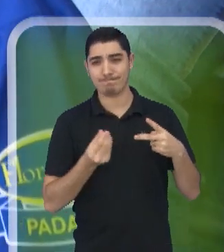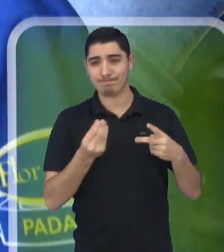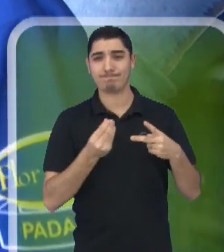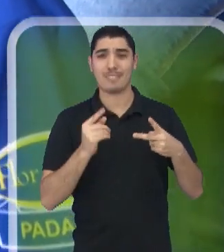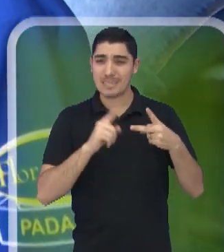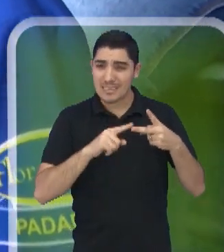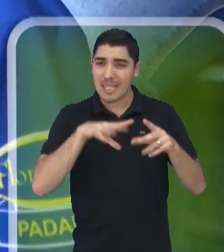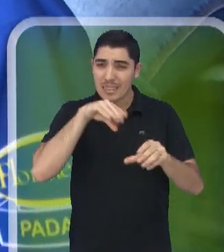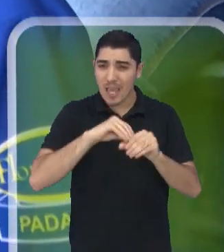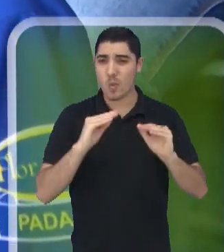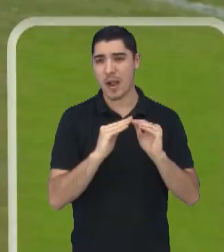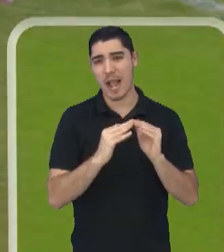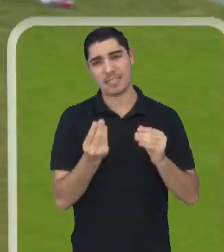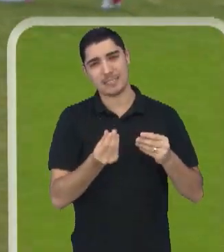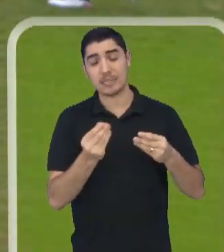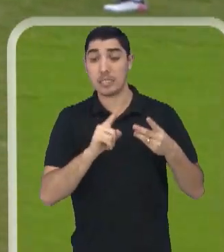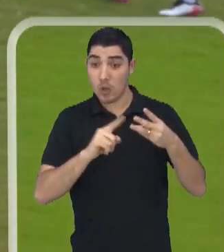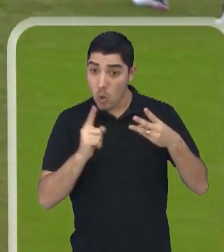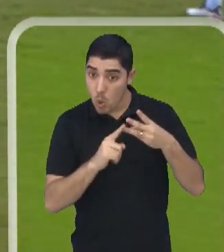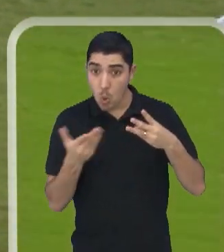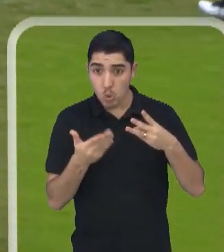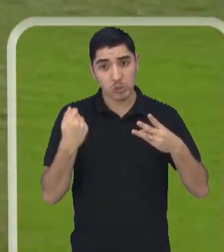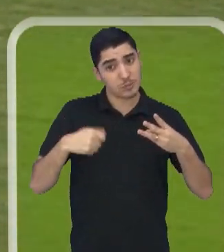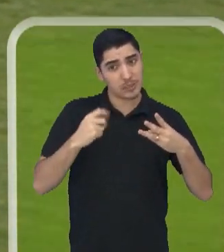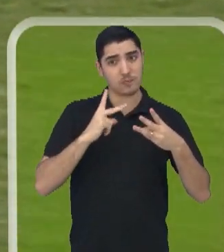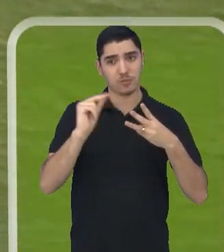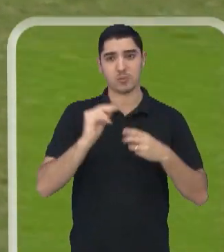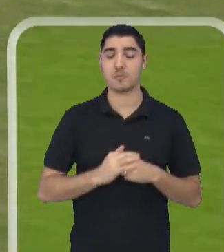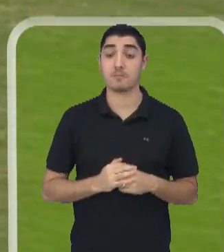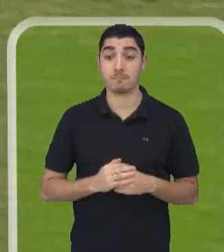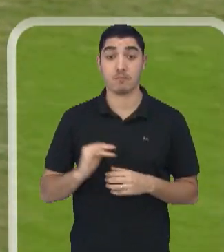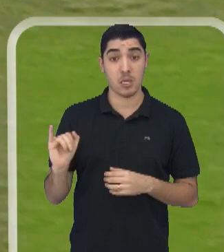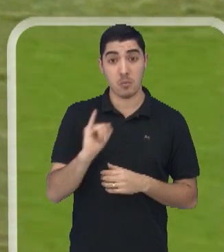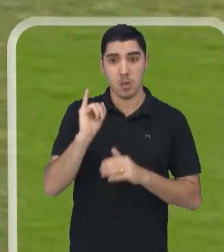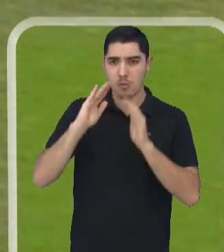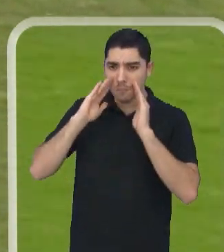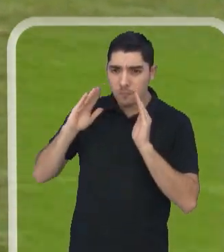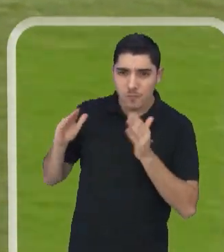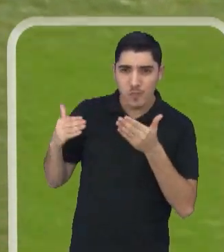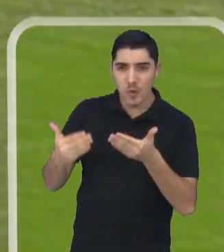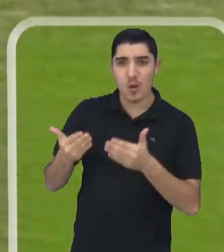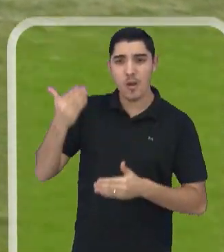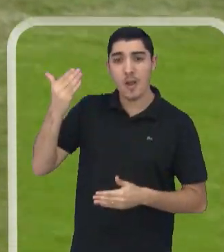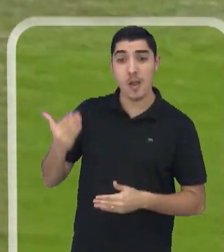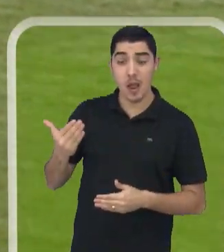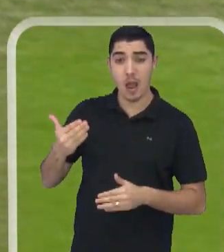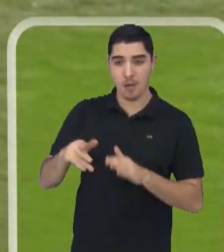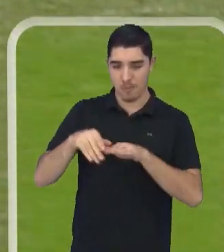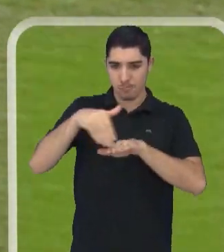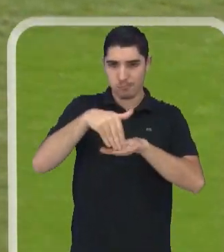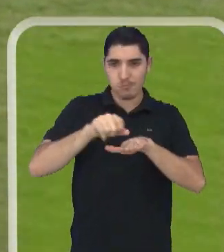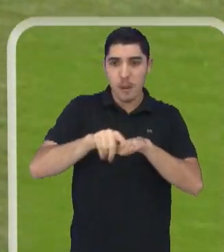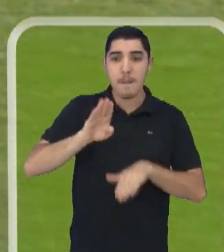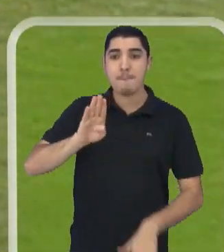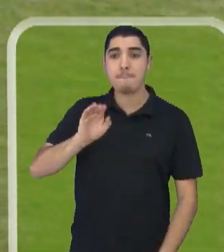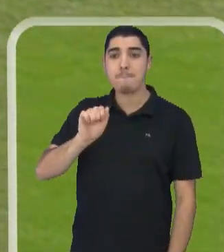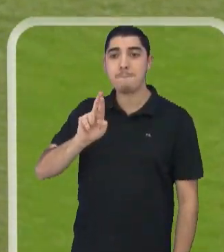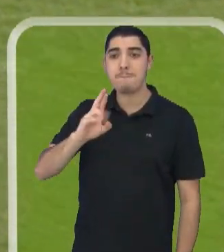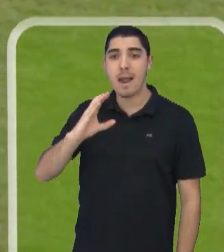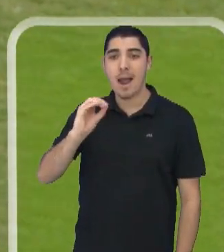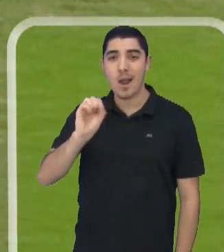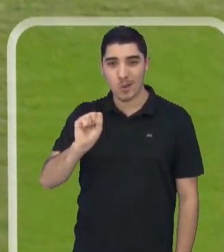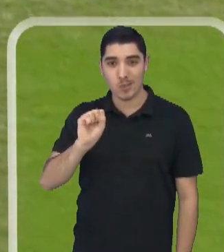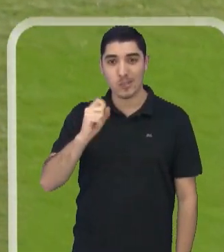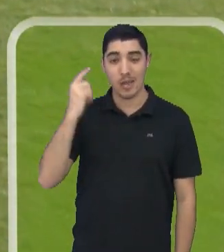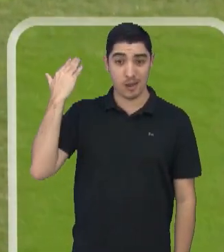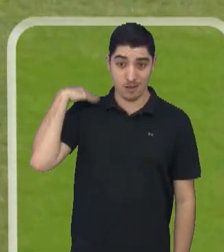pior. O mais importante é a vitória. Dentro de campo, todos os olhos estavam voltados para o atacante Barcos. O camisa 9, que